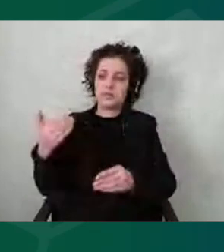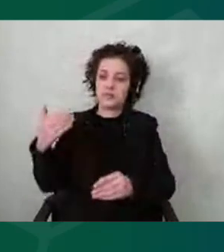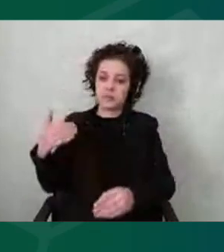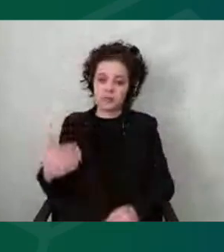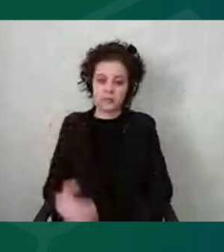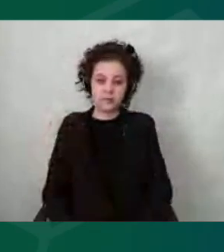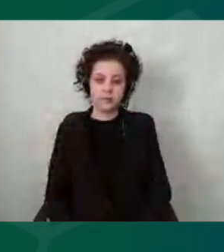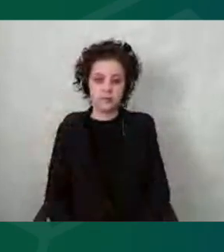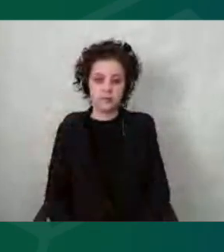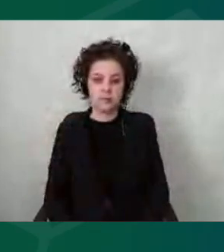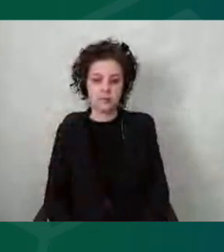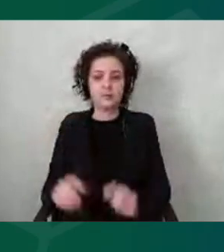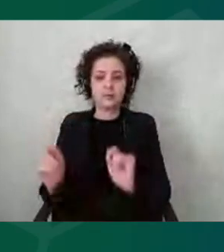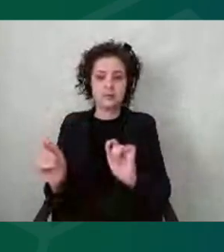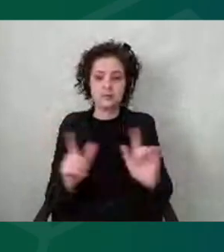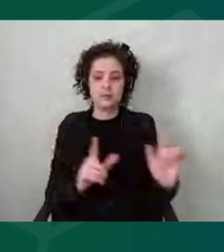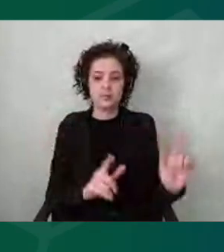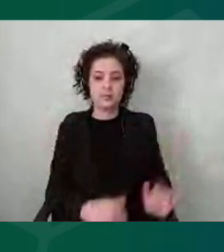por favor.